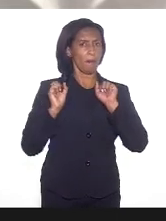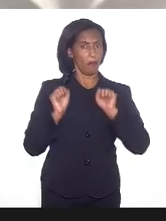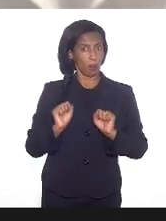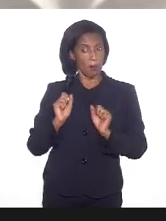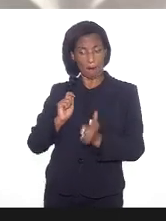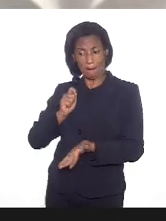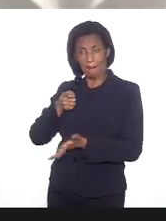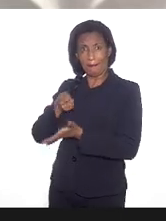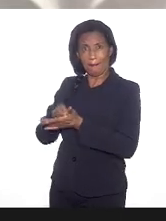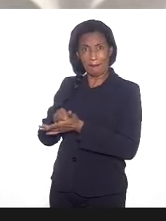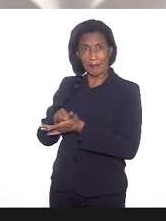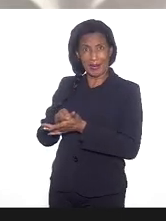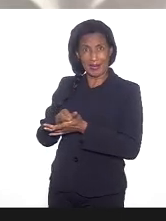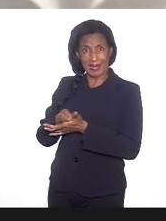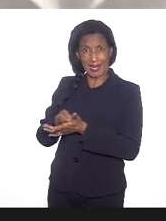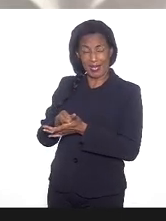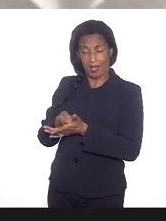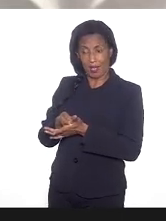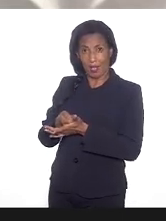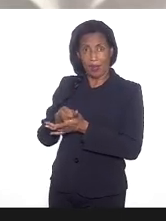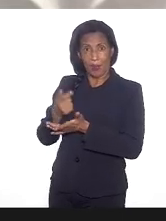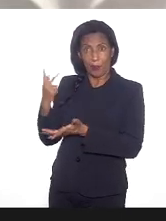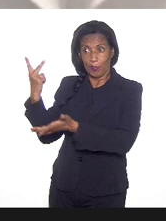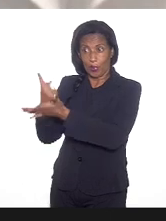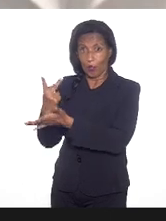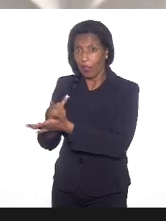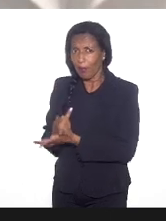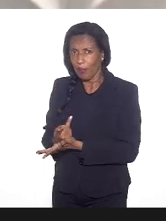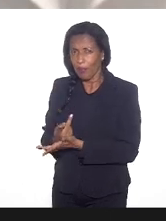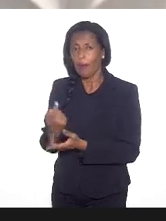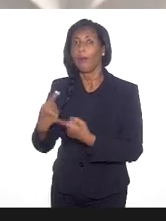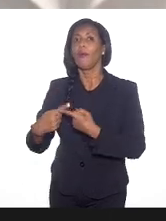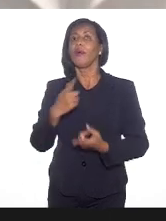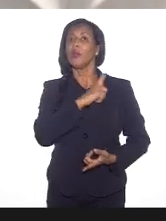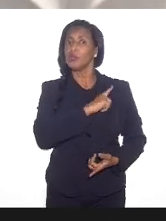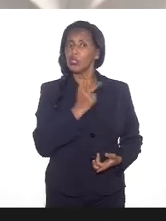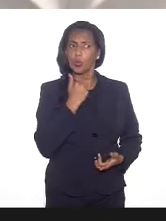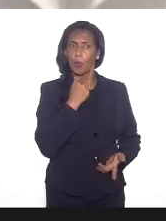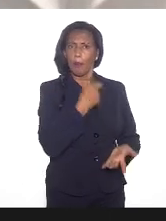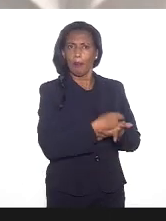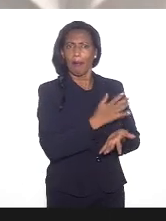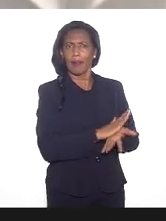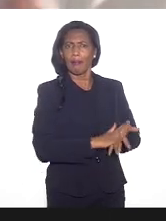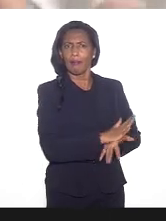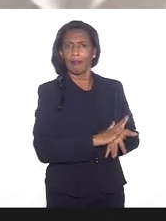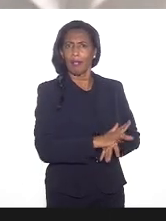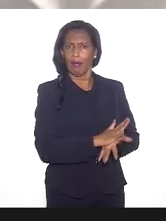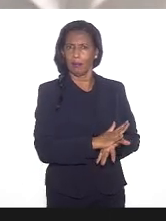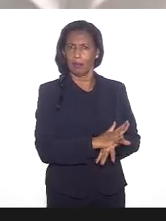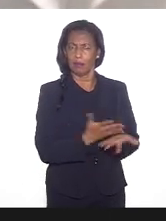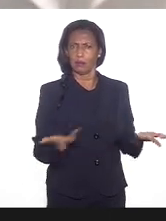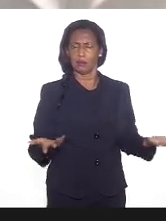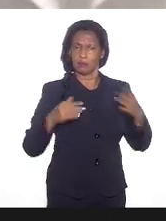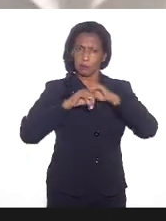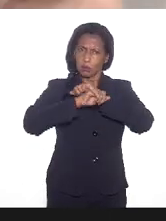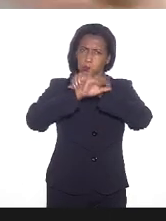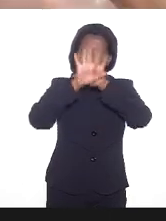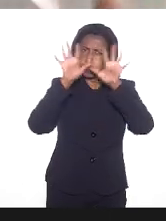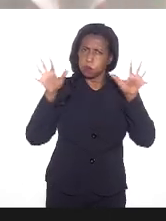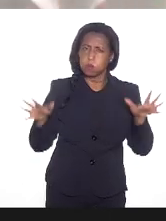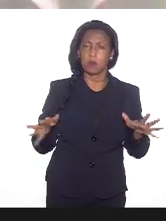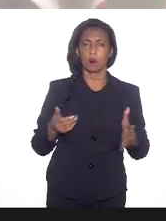pagar pelas nossas decisões, por que não um gestor? Então, é preciso que se dê visibilidade ao